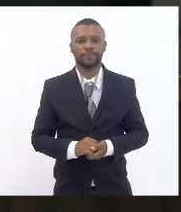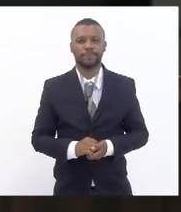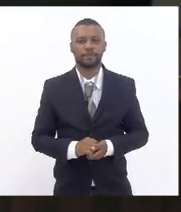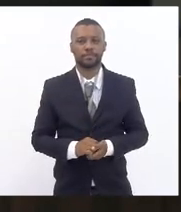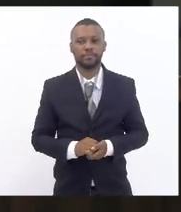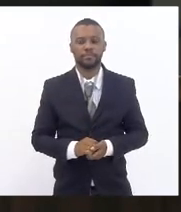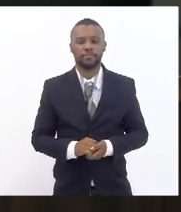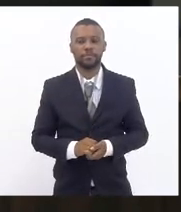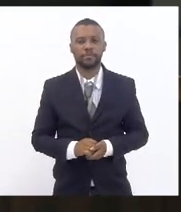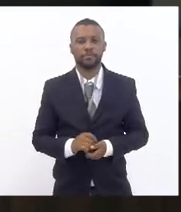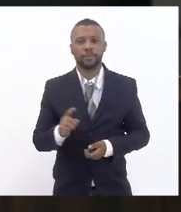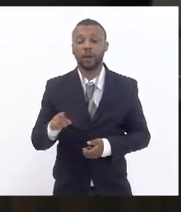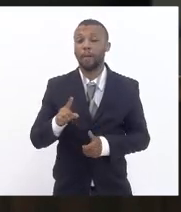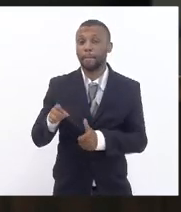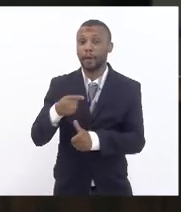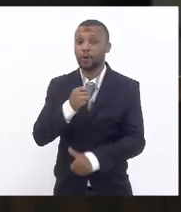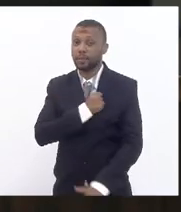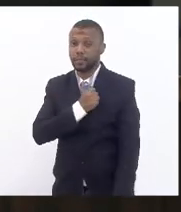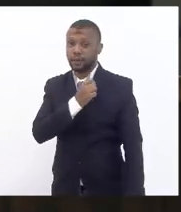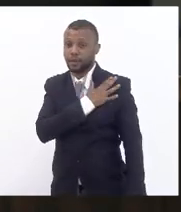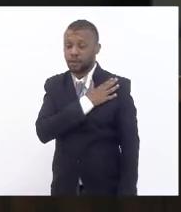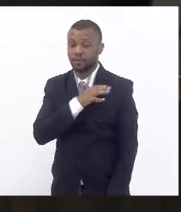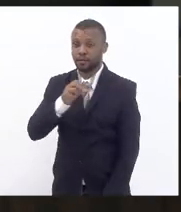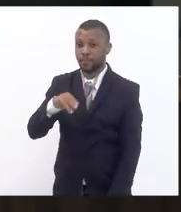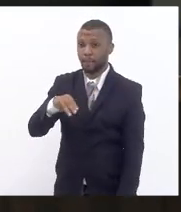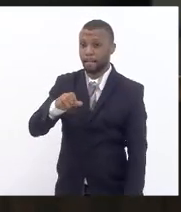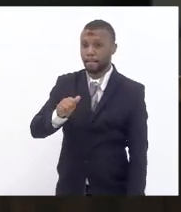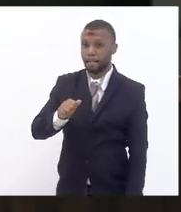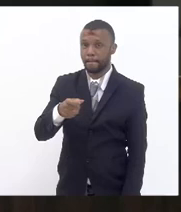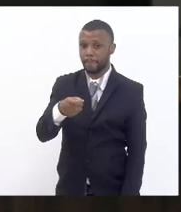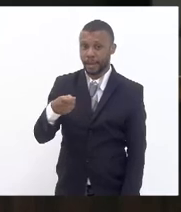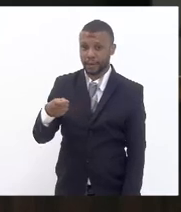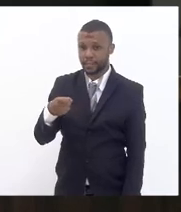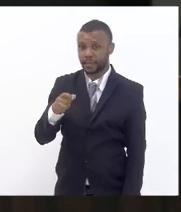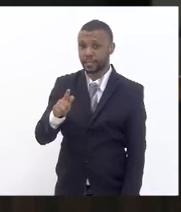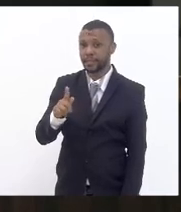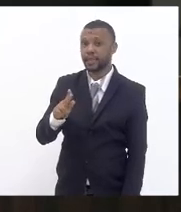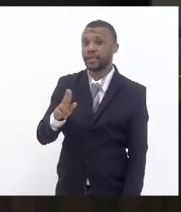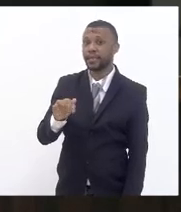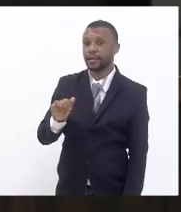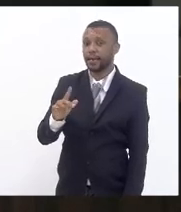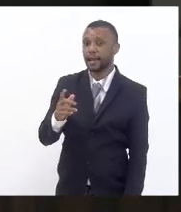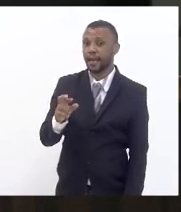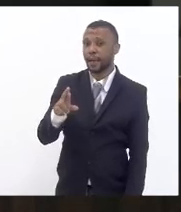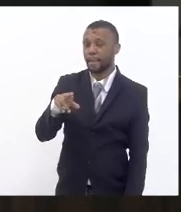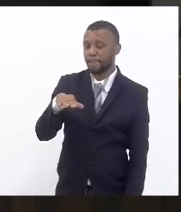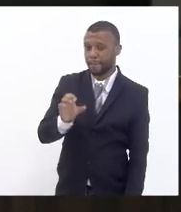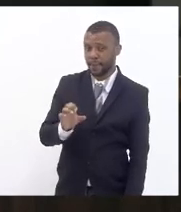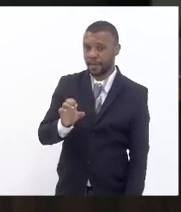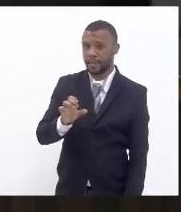Diploma ao primeiro sargento Max Guilherme Machado de Moura. Parecer da Comissão de Normas